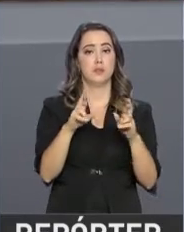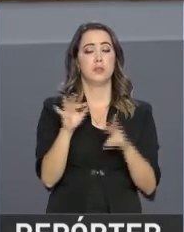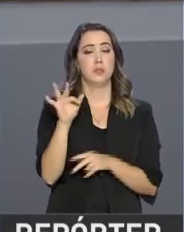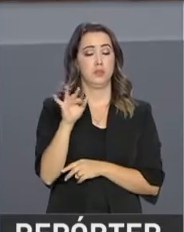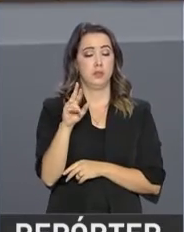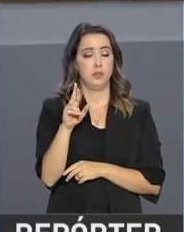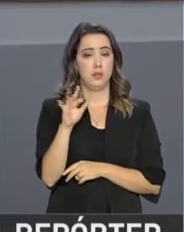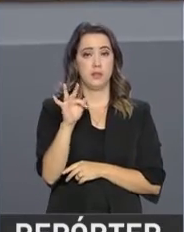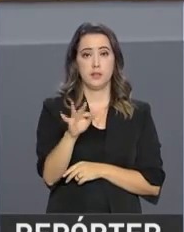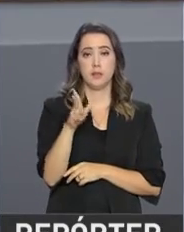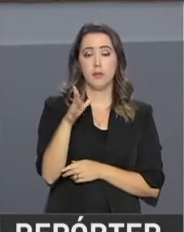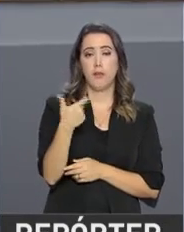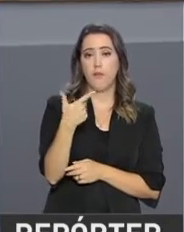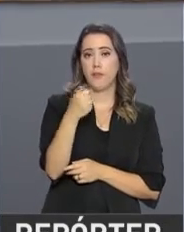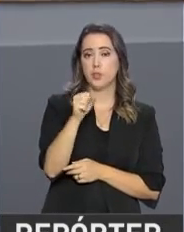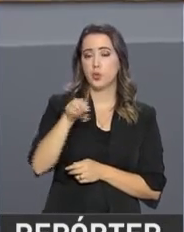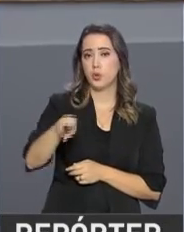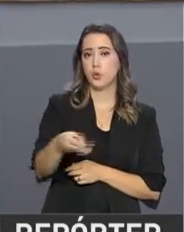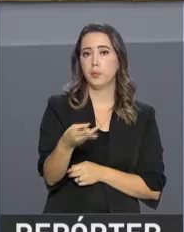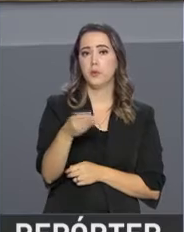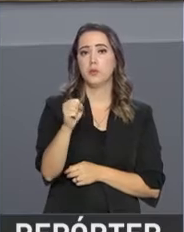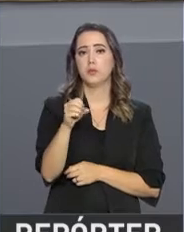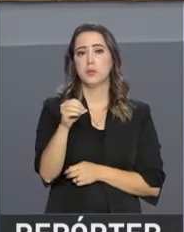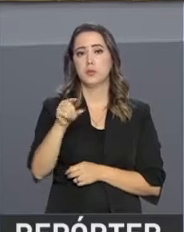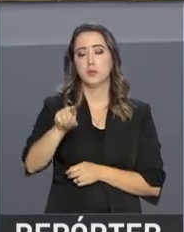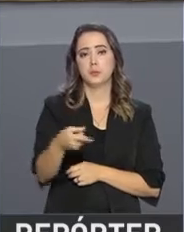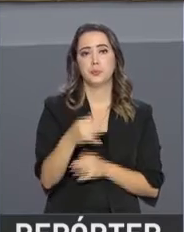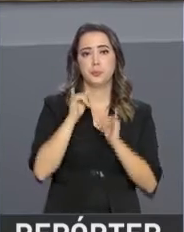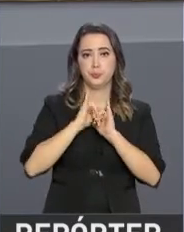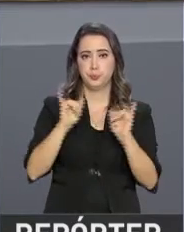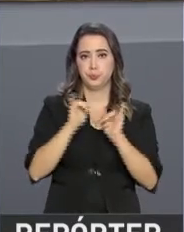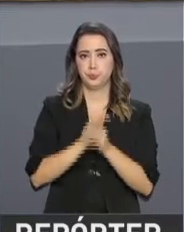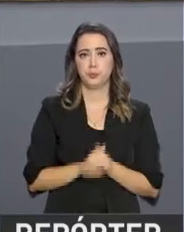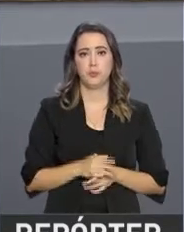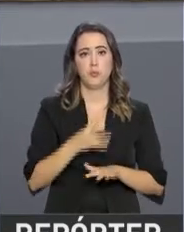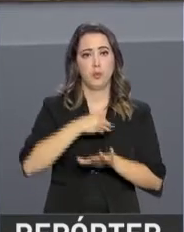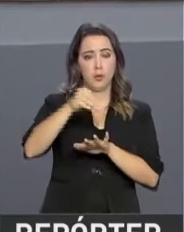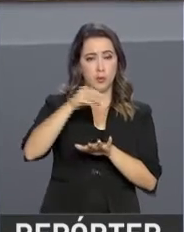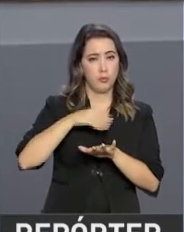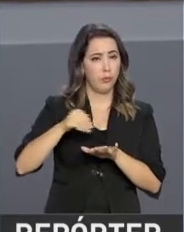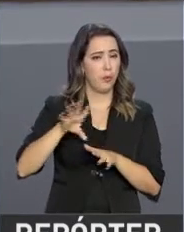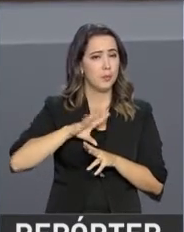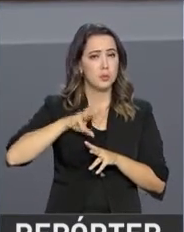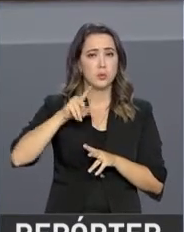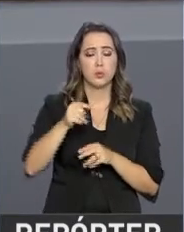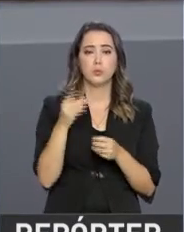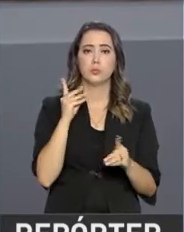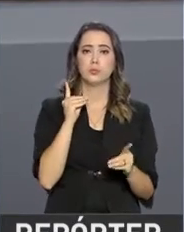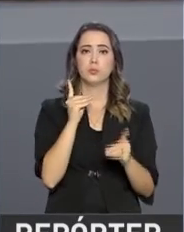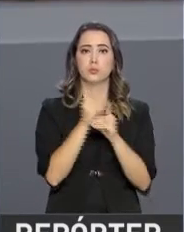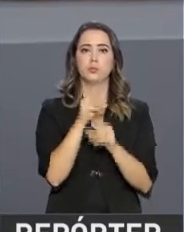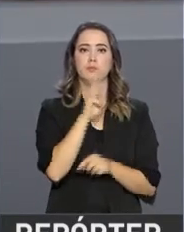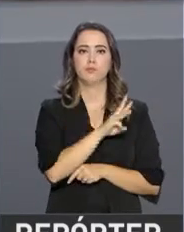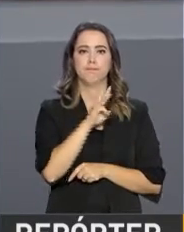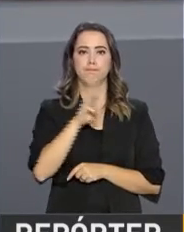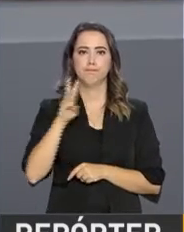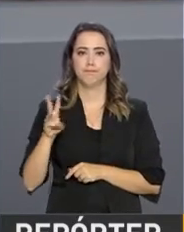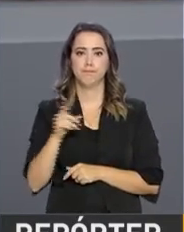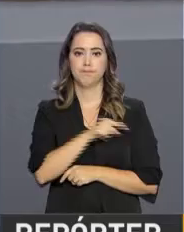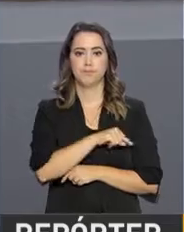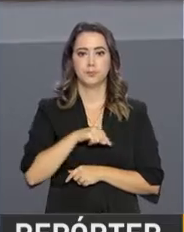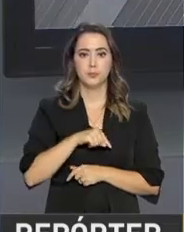federal é receber 28 milhões e 800 mil declarações informações sobre a entrega você encontra no site da receita